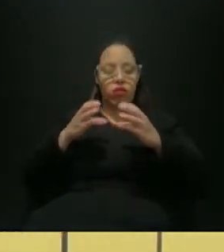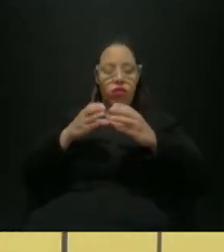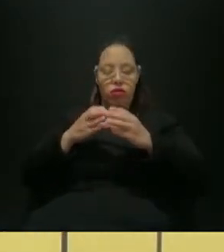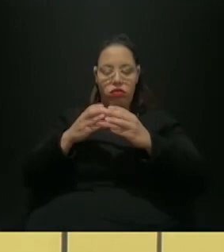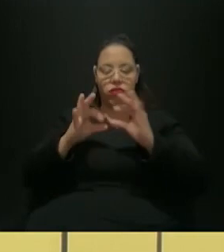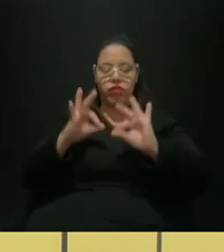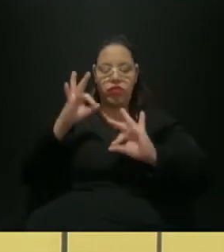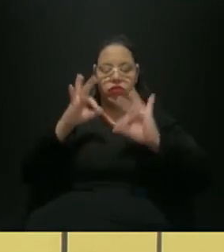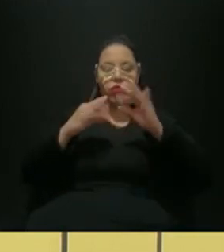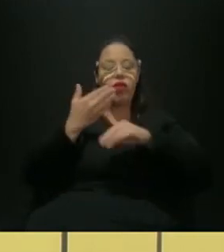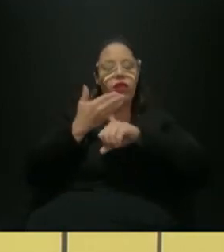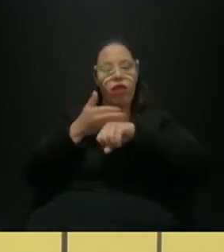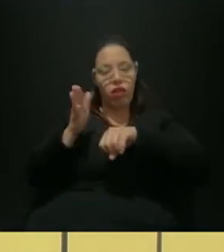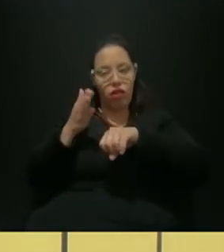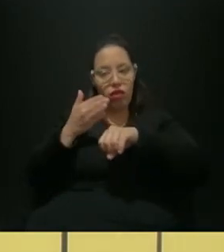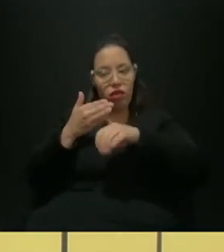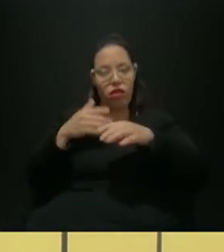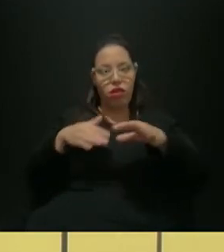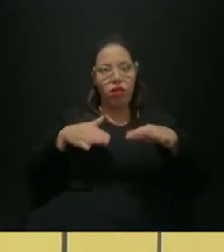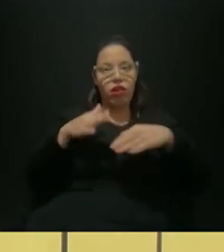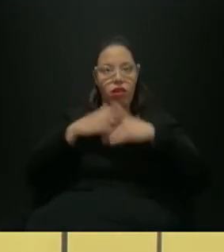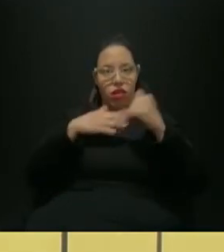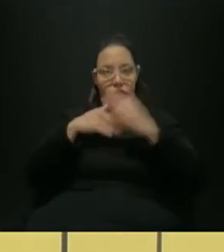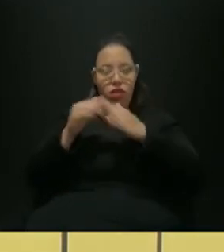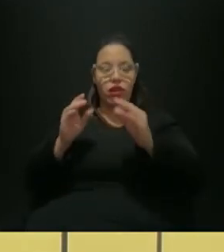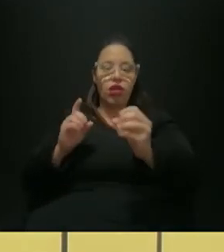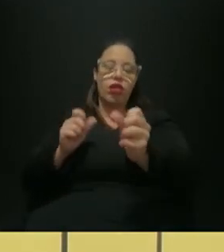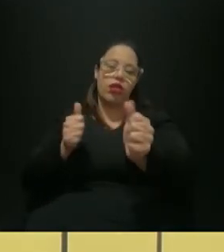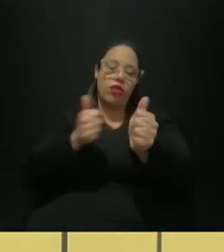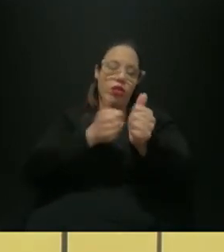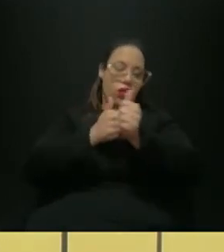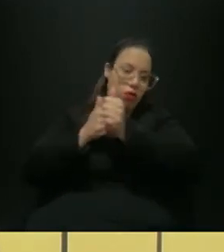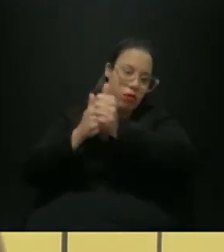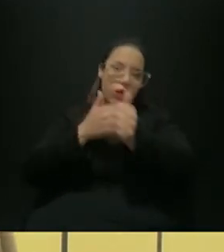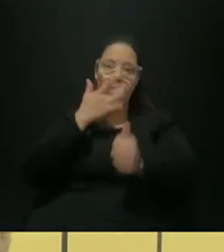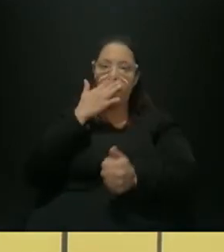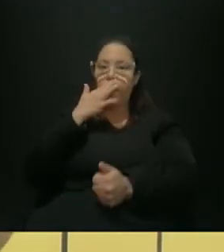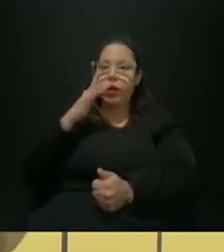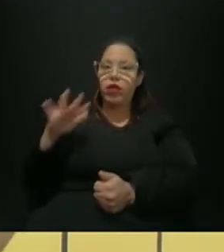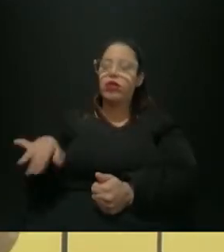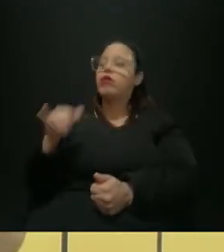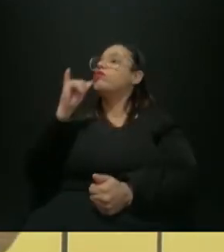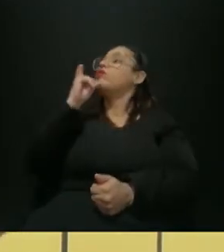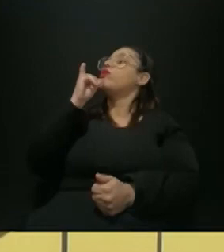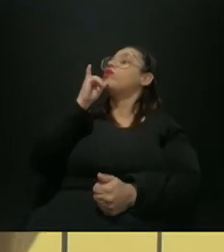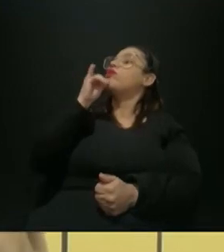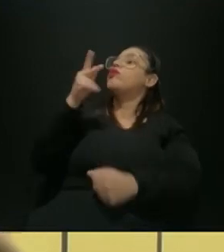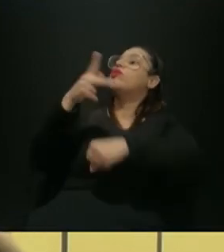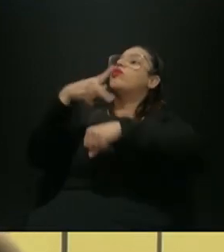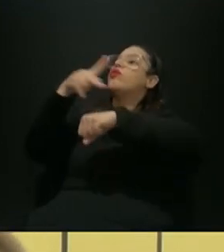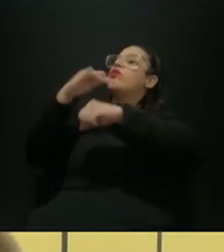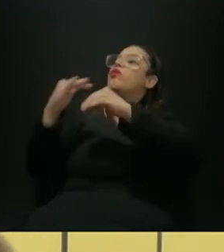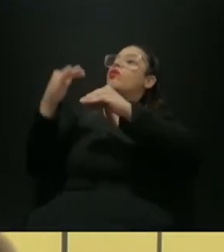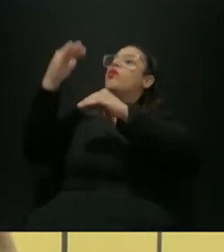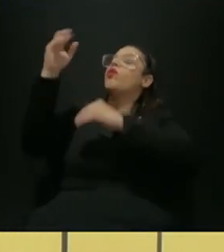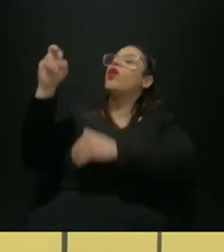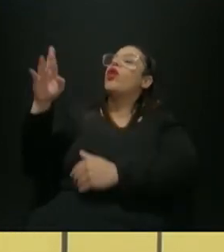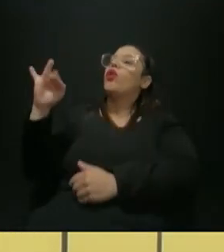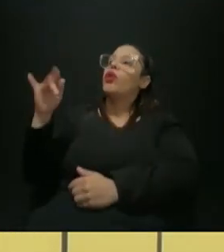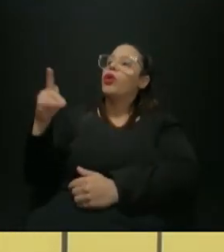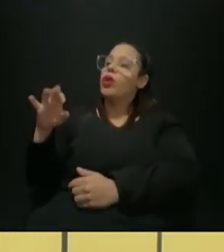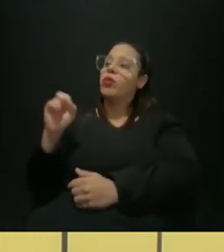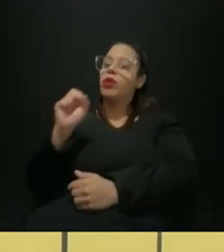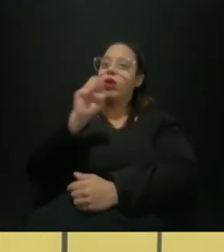e educar e acompanhar essas crianças. Por exemplo, em alguns países desenvolvidos, na Europa, em alguns Estados Unidos, existem